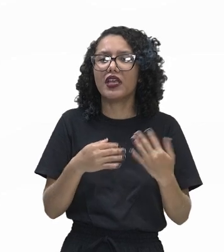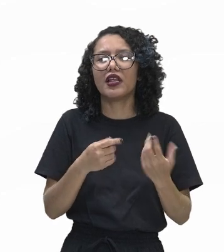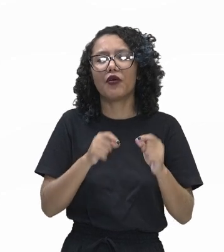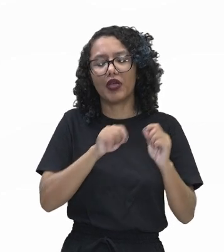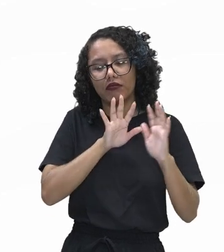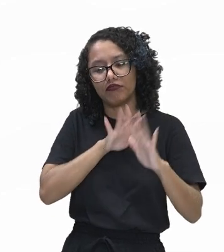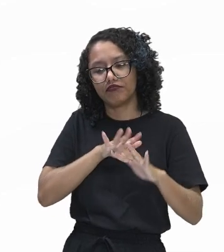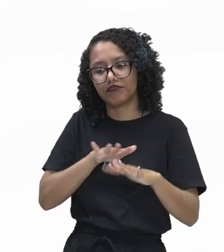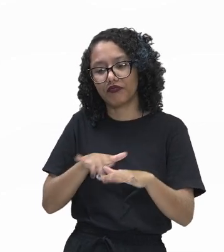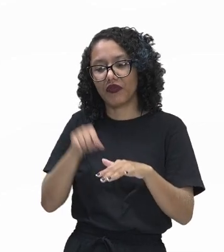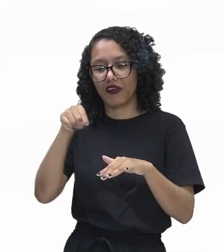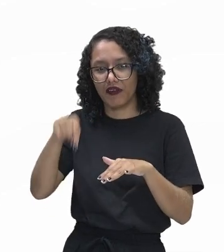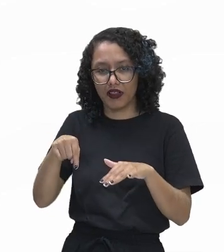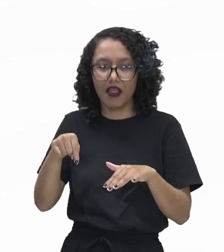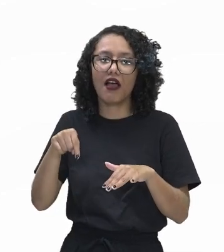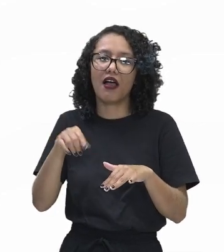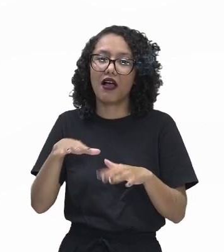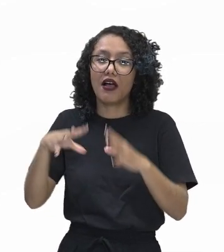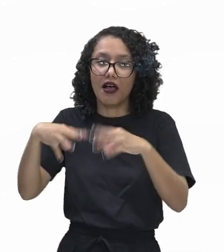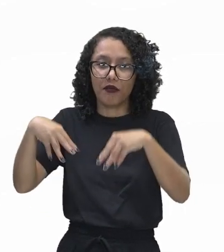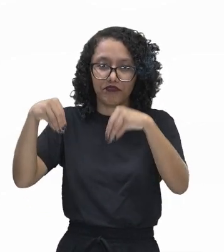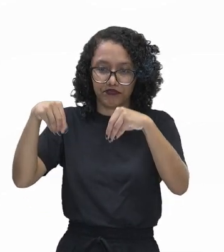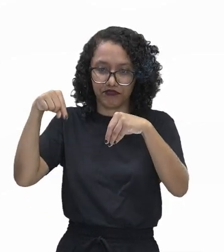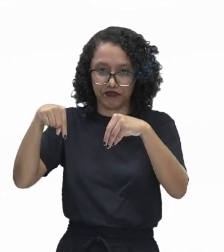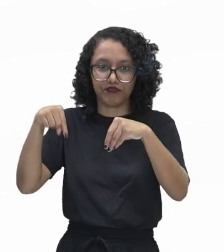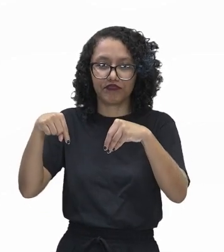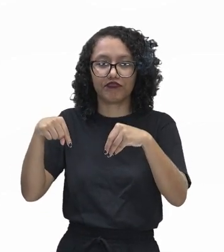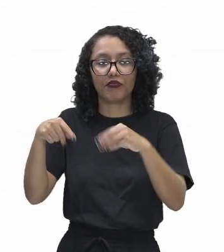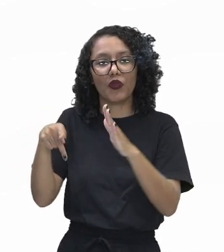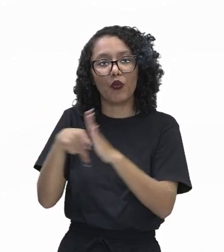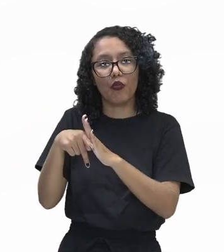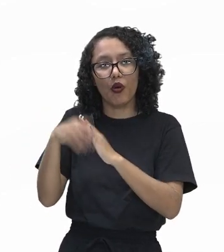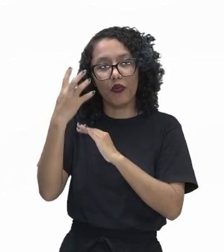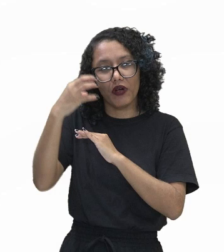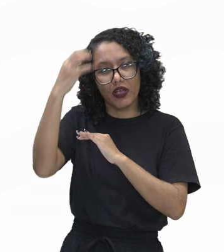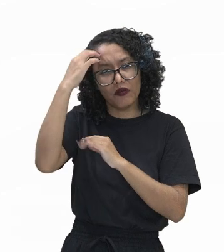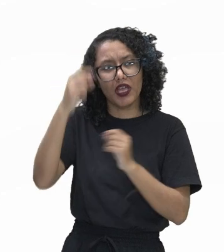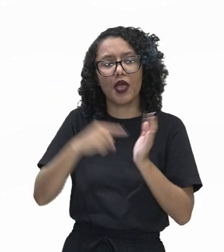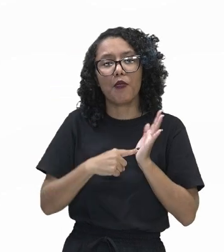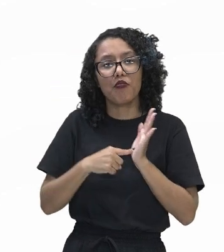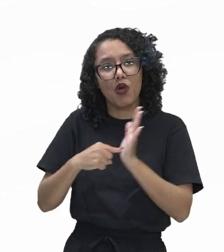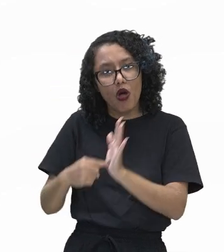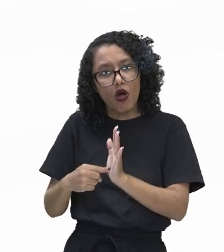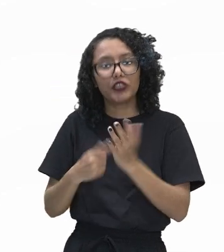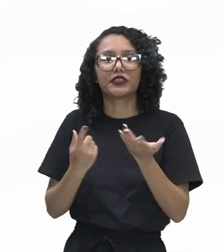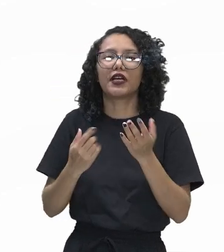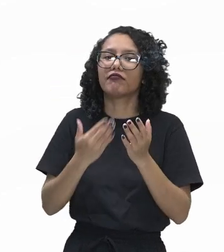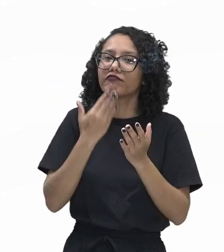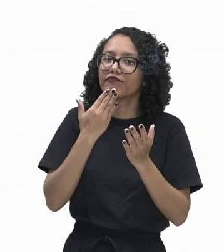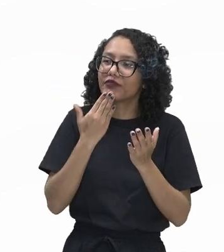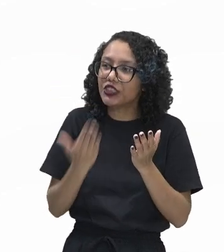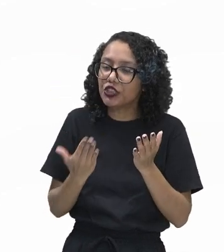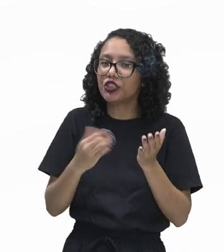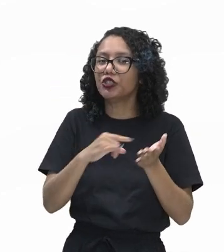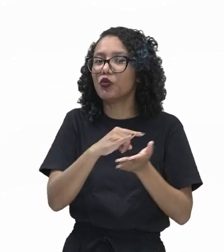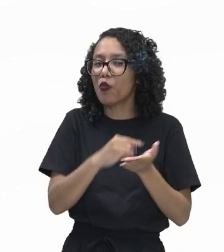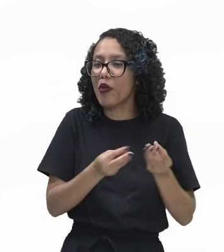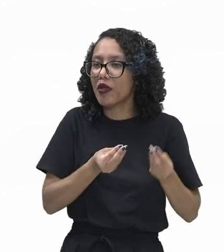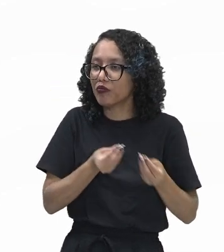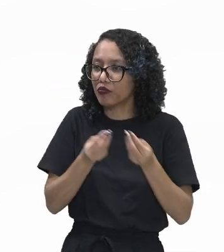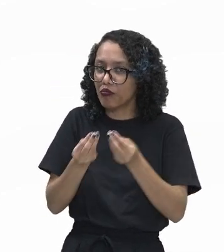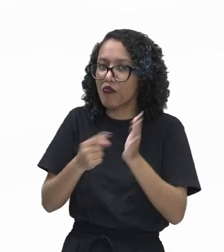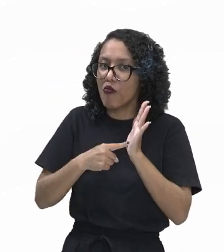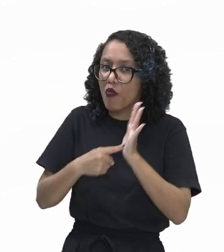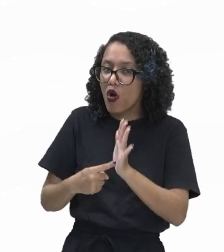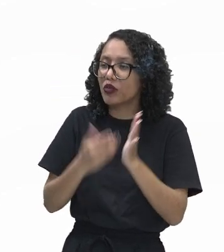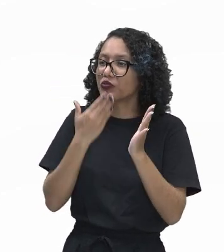reunir e marchar até o palácio, levando suas petições, suas angústias,